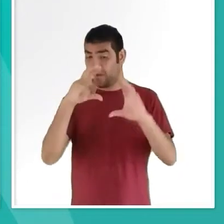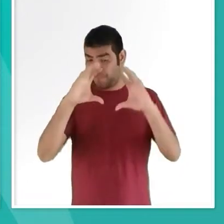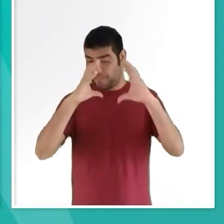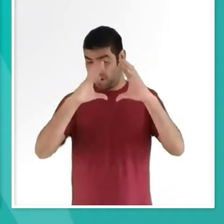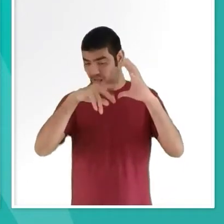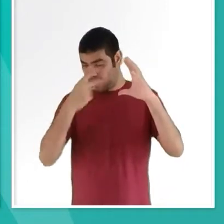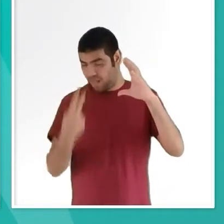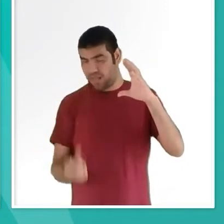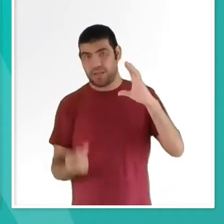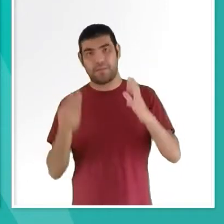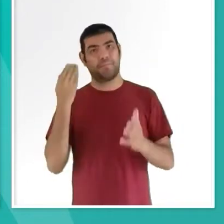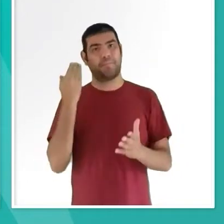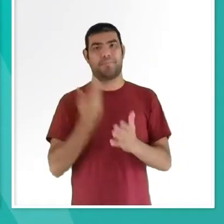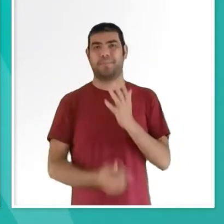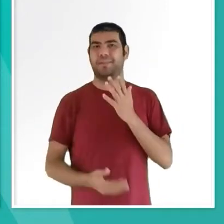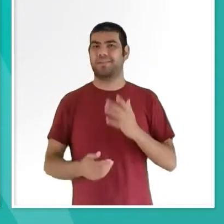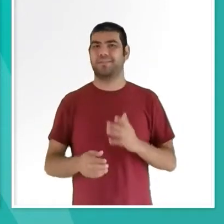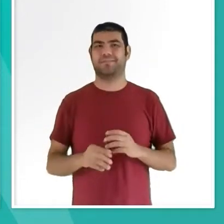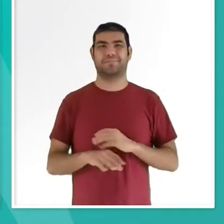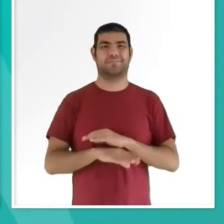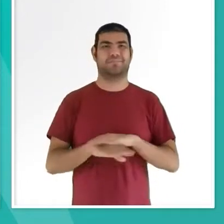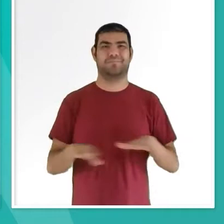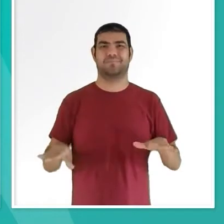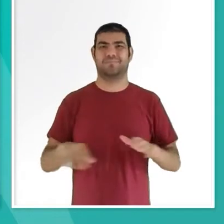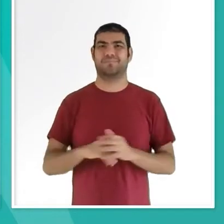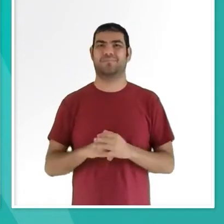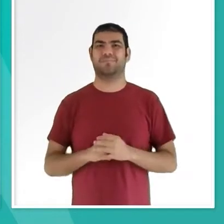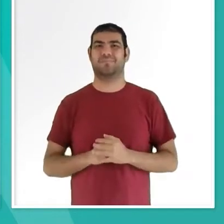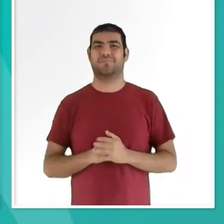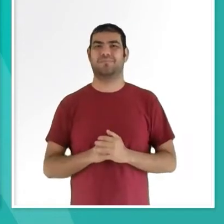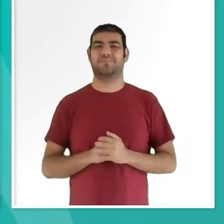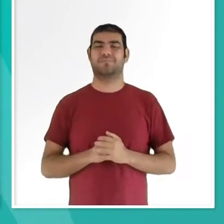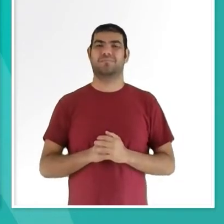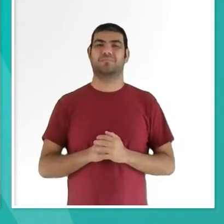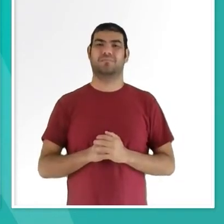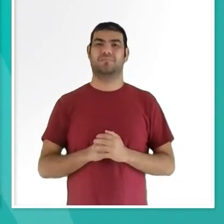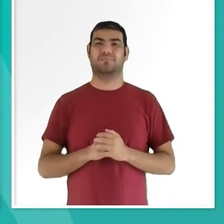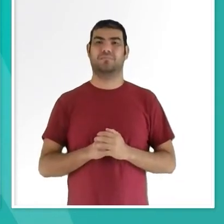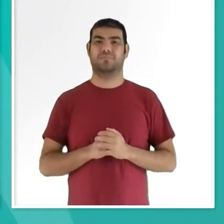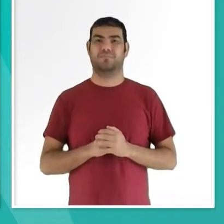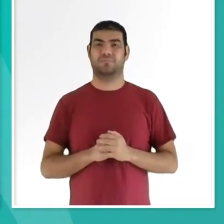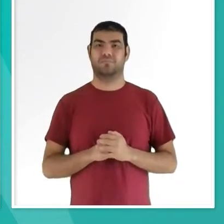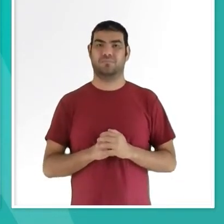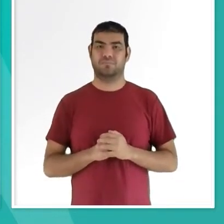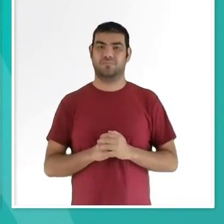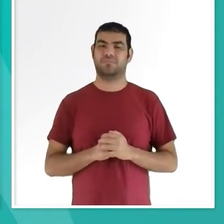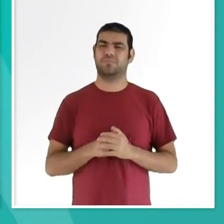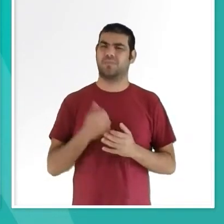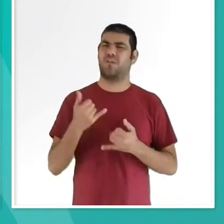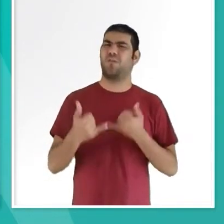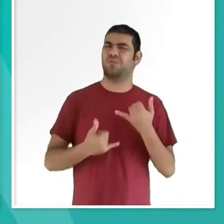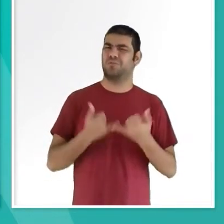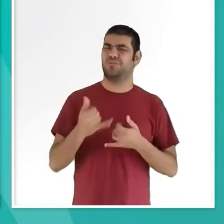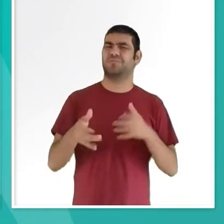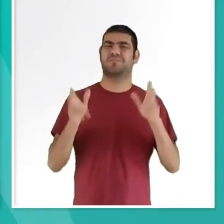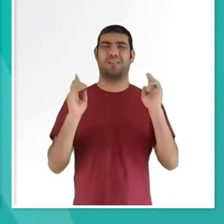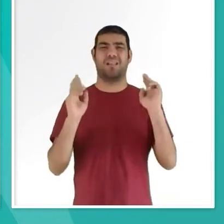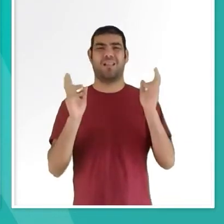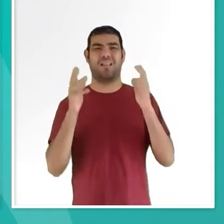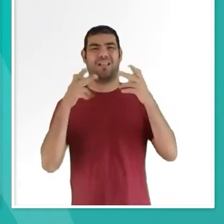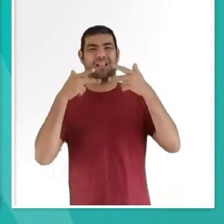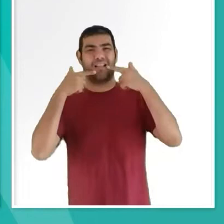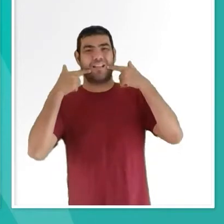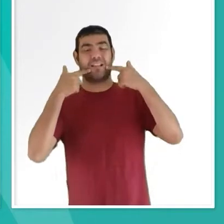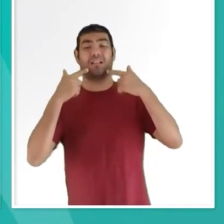ia para a posse da equipe contrária, certo? Então era um jogo bastante divertido. E aí essas roupas